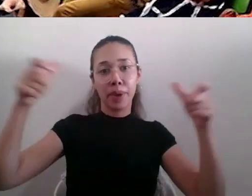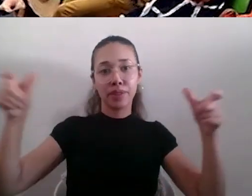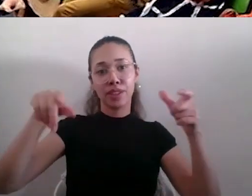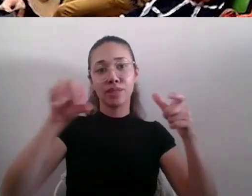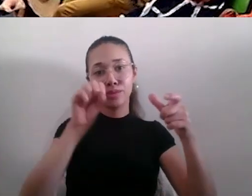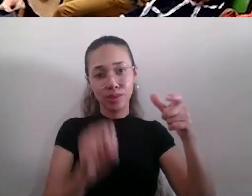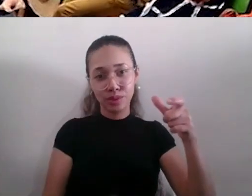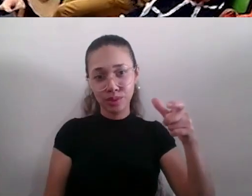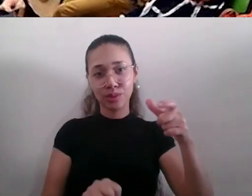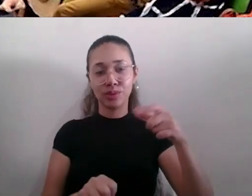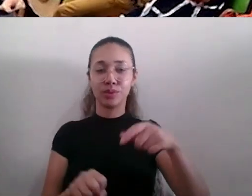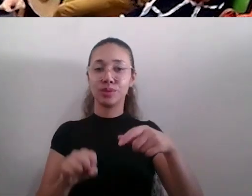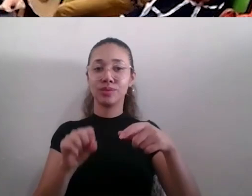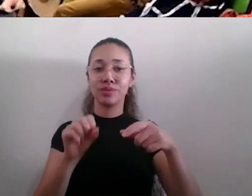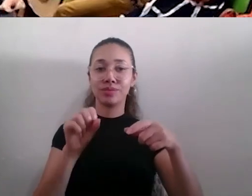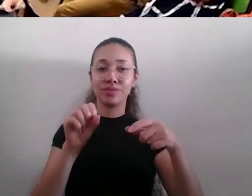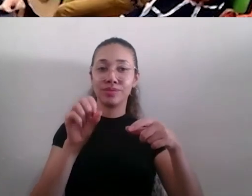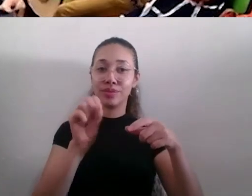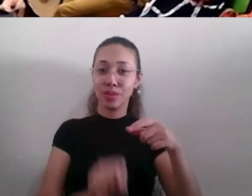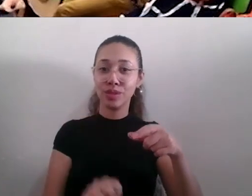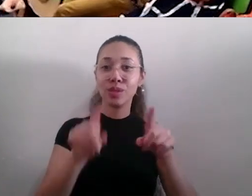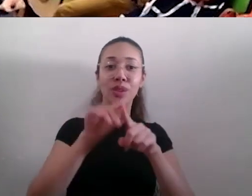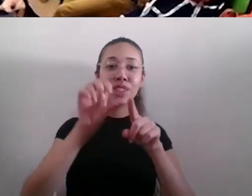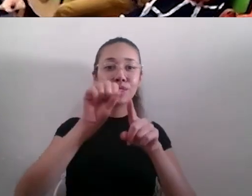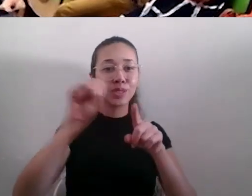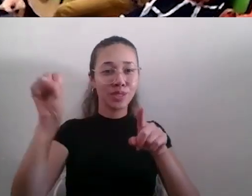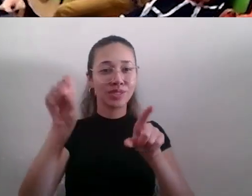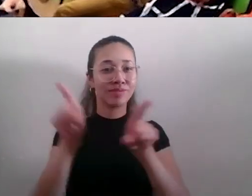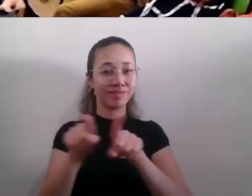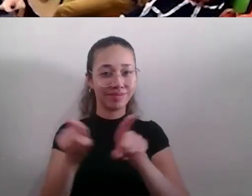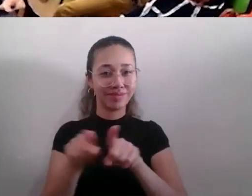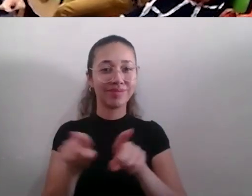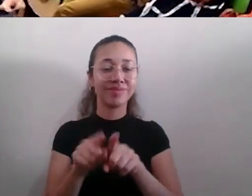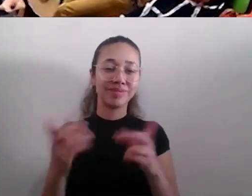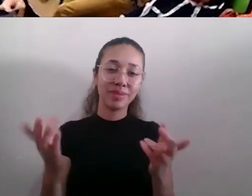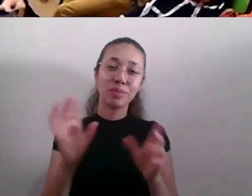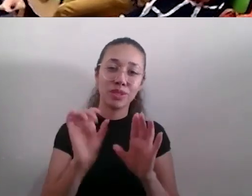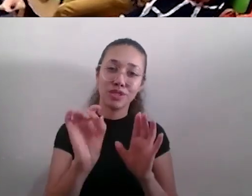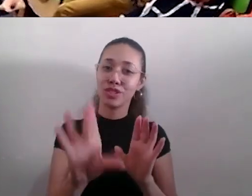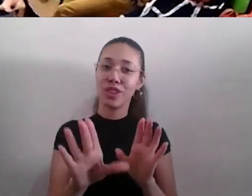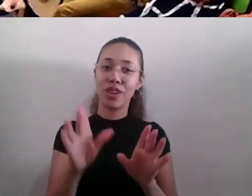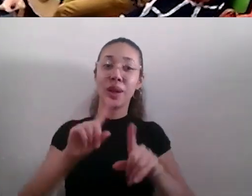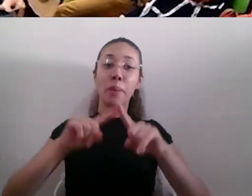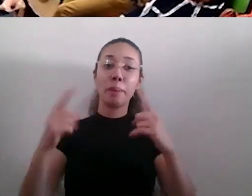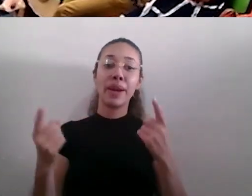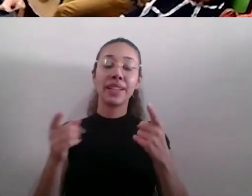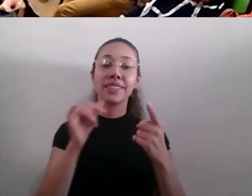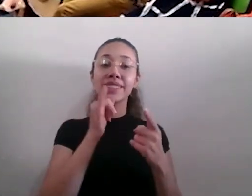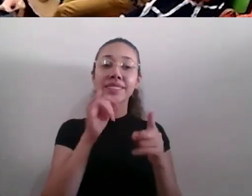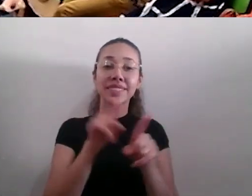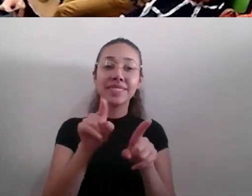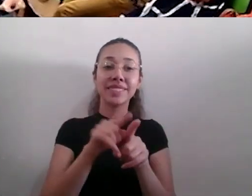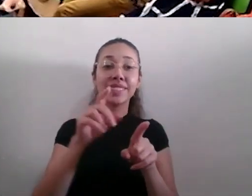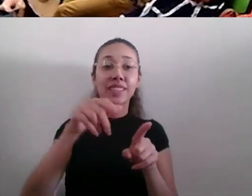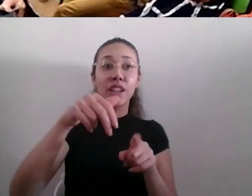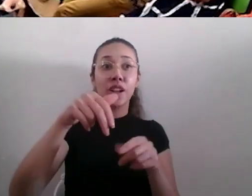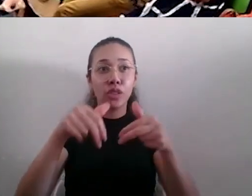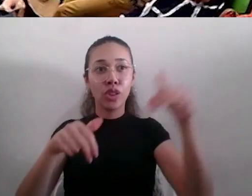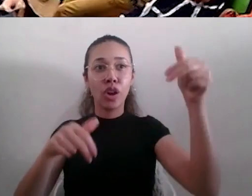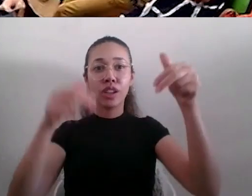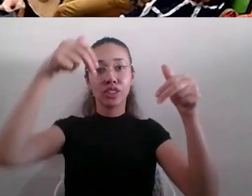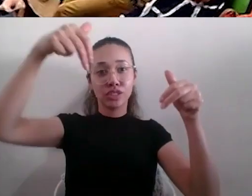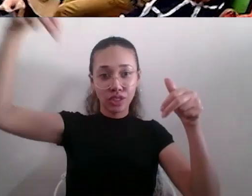nossos ouvintes são do Sudeste e do Sul. A gente traz cada vez mais a gente traz histórias do Norte, do Nordeste e